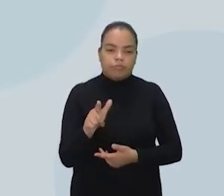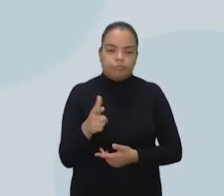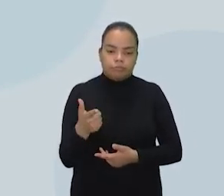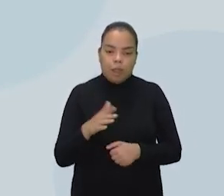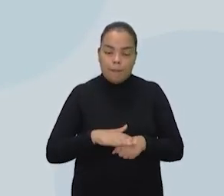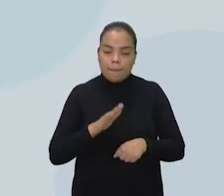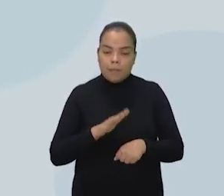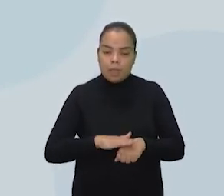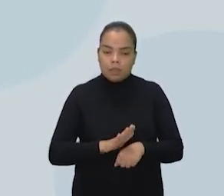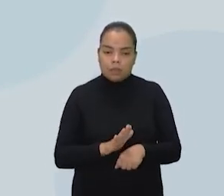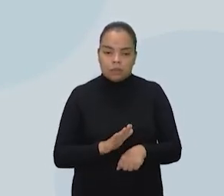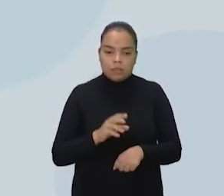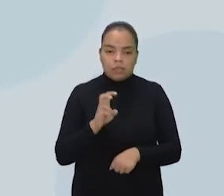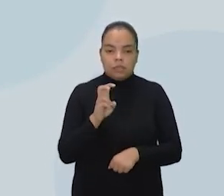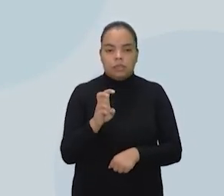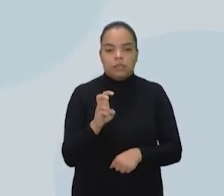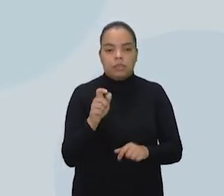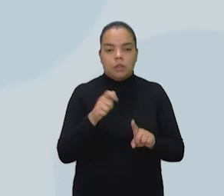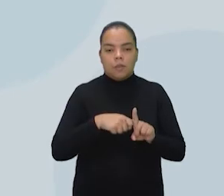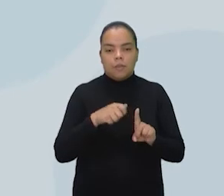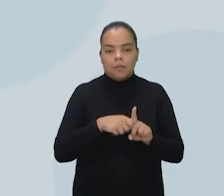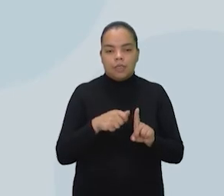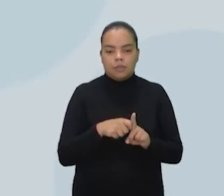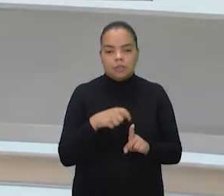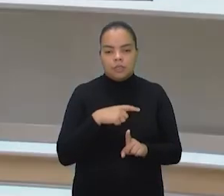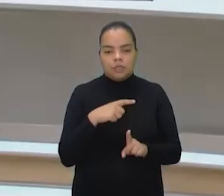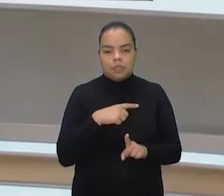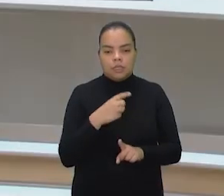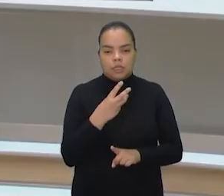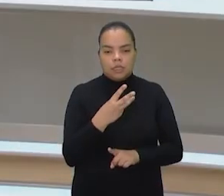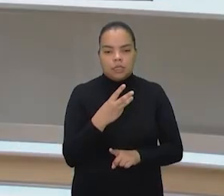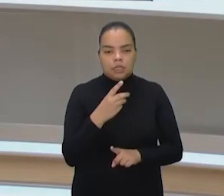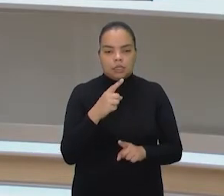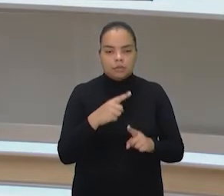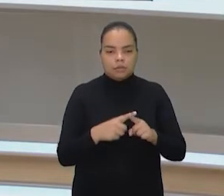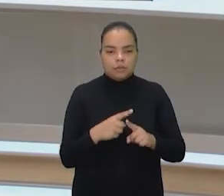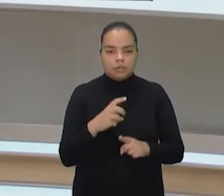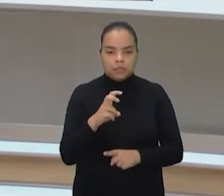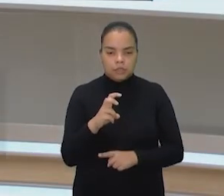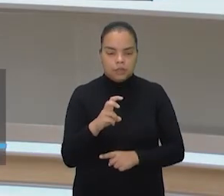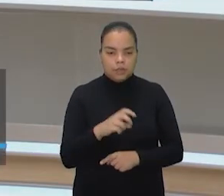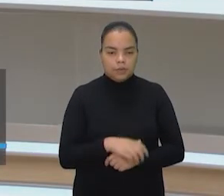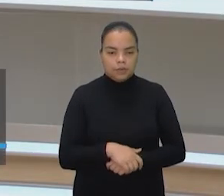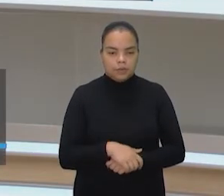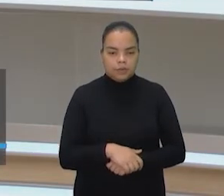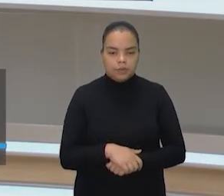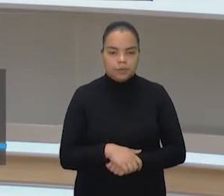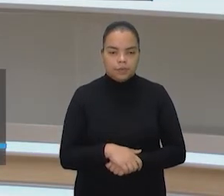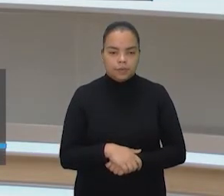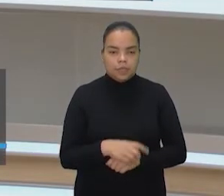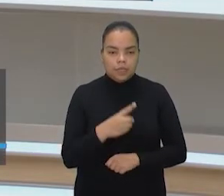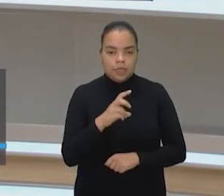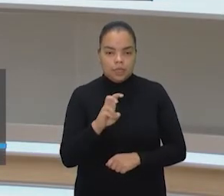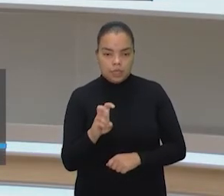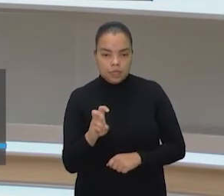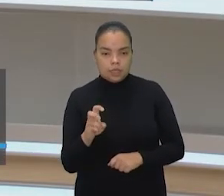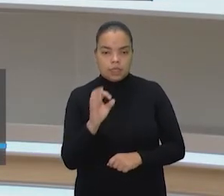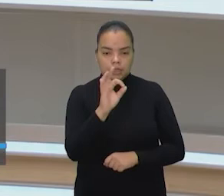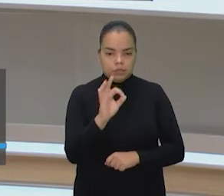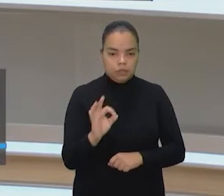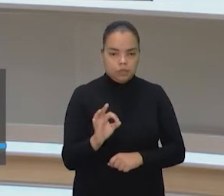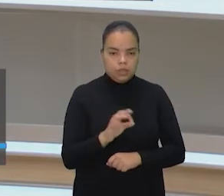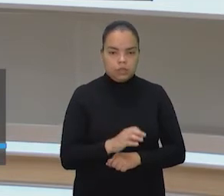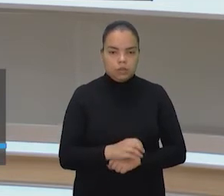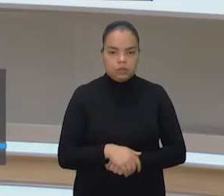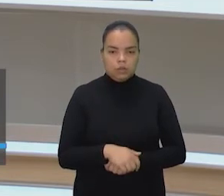se você ficar com 5 meses aí, você vai ficar 3 vezes 5. O aumento vai ser de 15%. É isso que você tem que pensar.